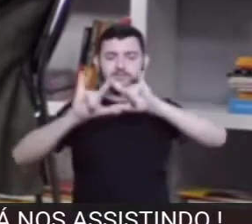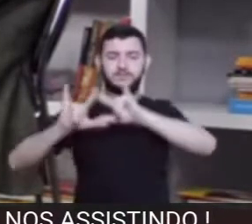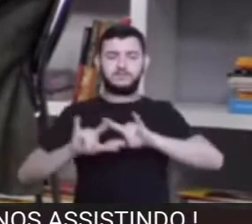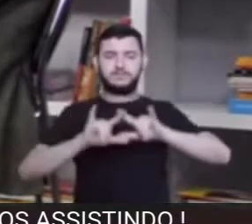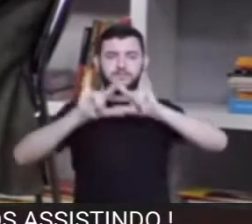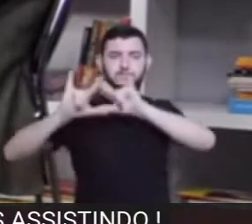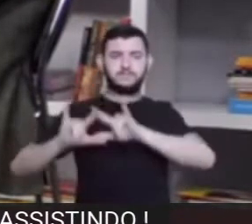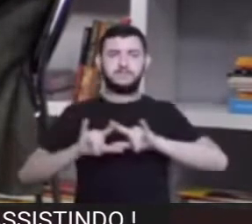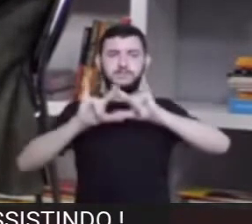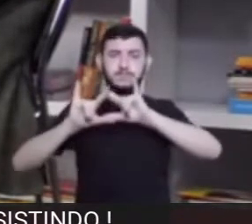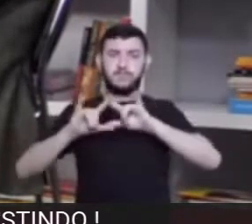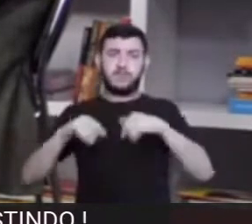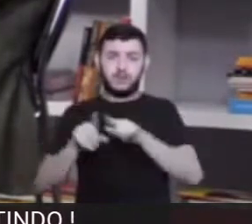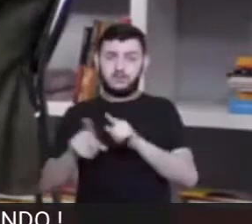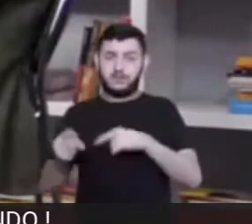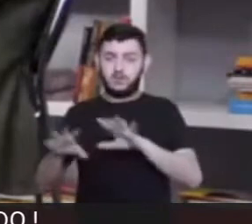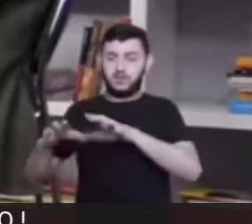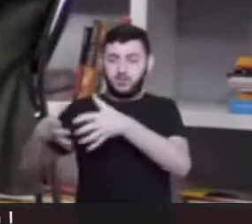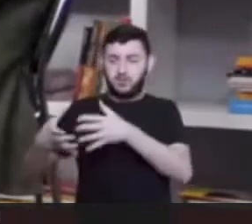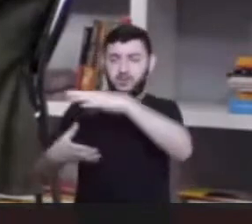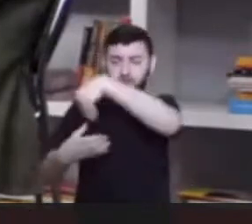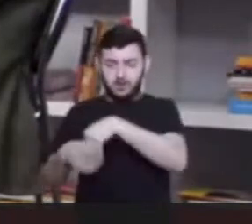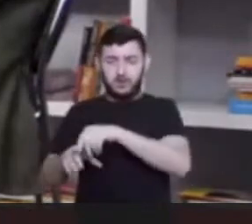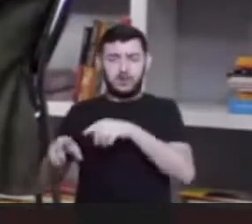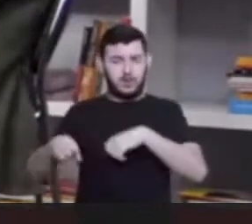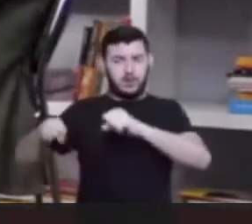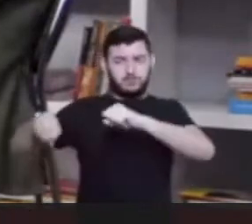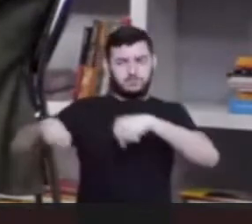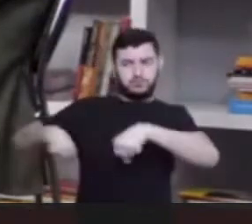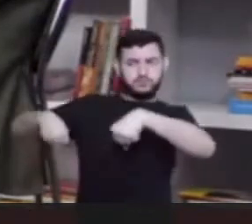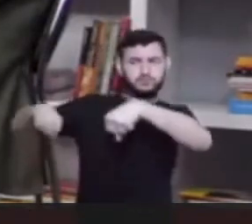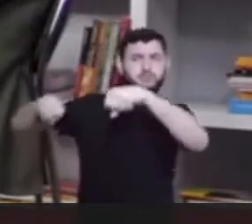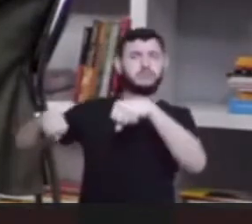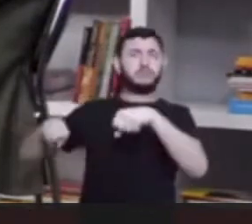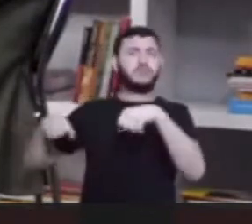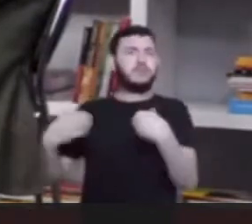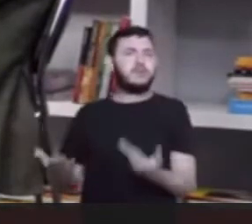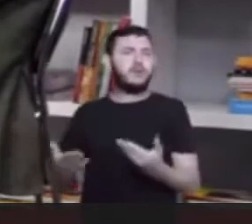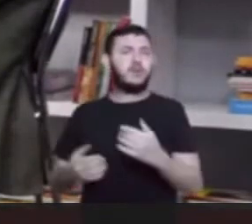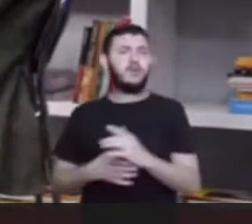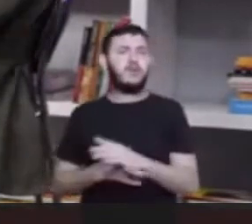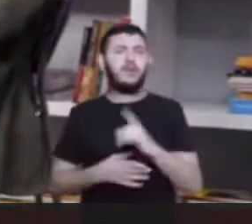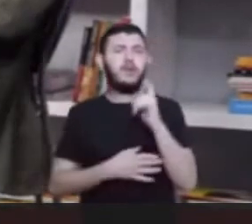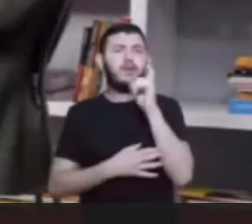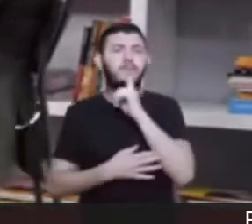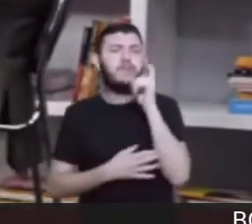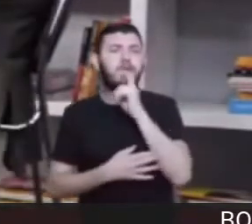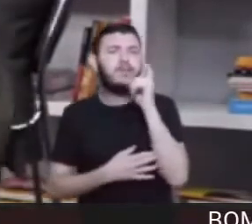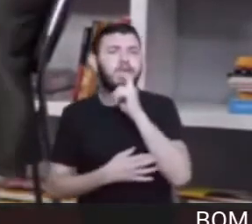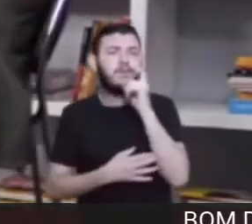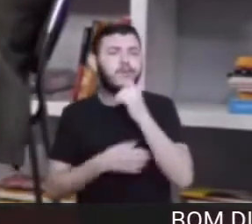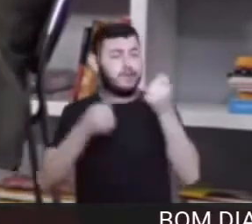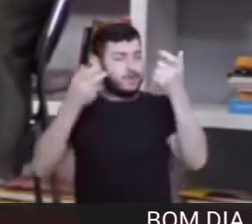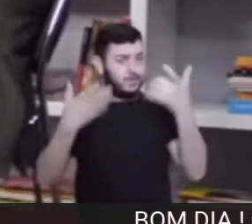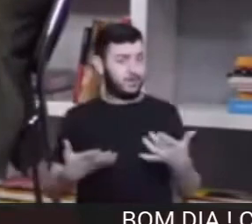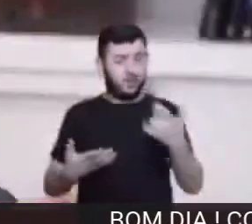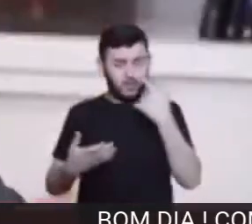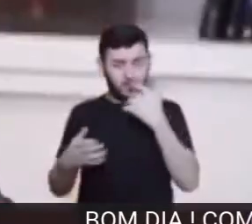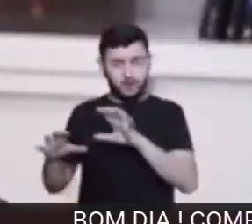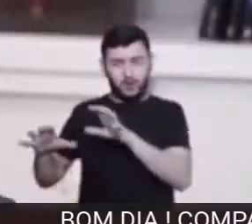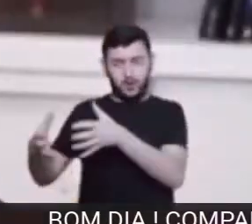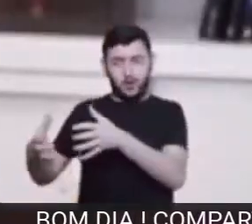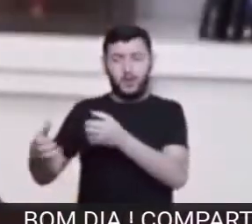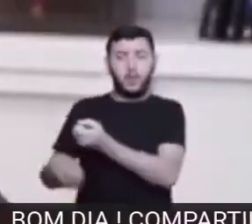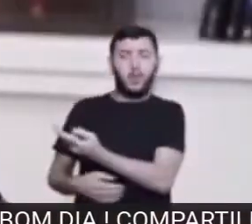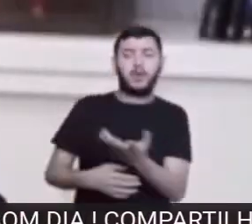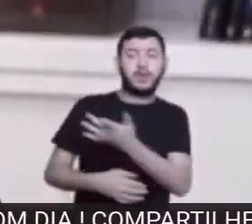motocicleta. Sabe? Então, até isso ele mentiu na quantidade de pessoas que tinha, sabe? Escondeu